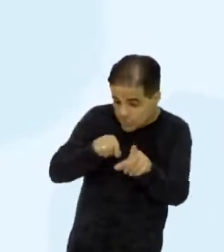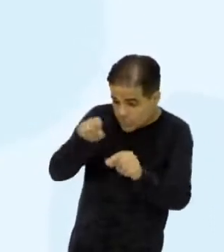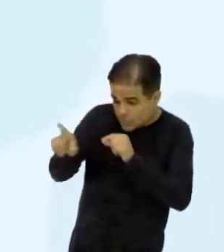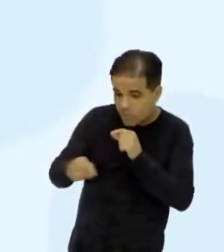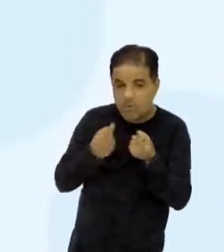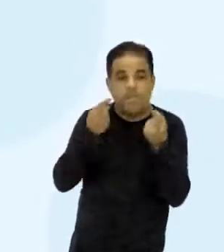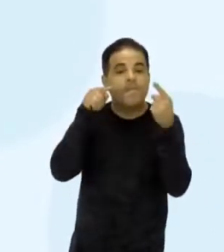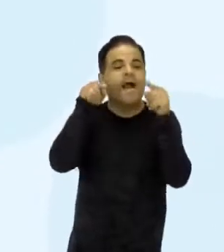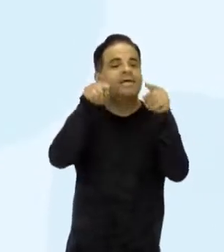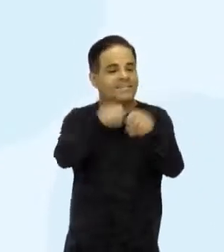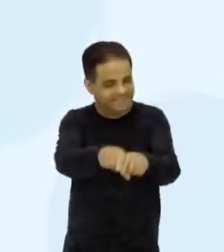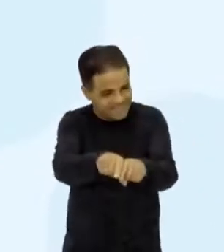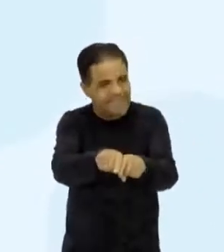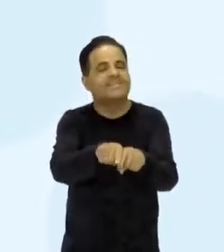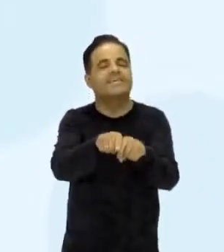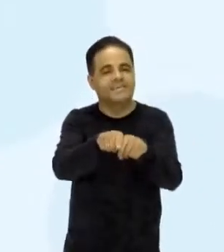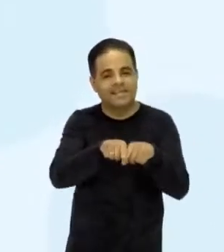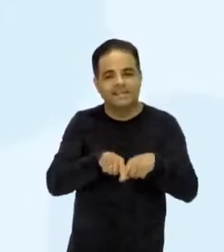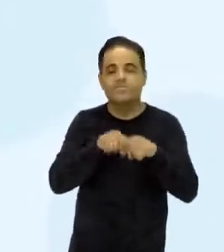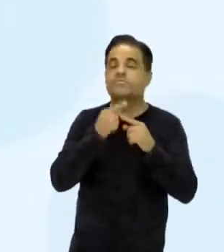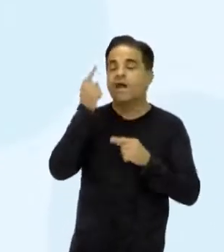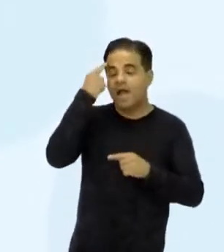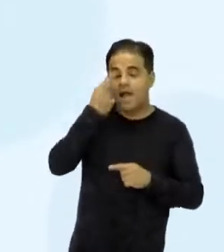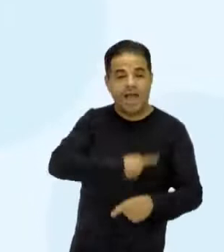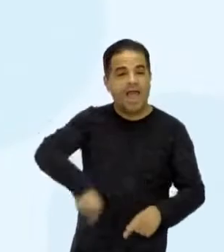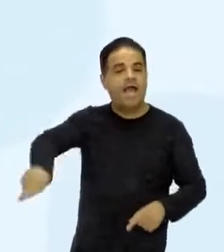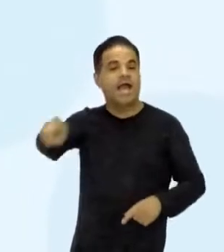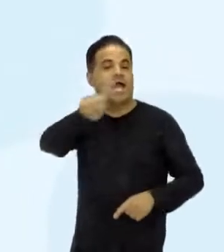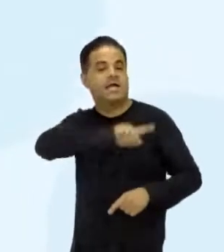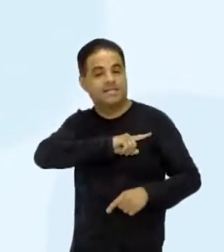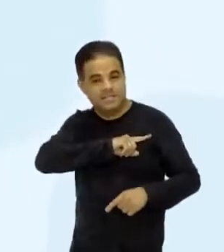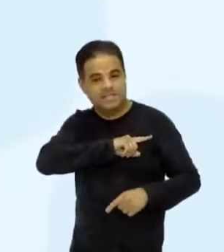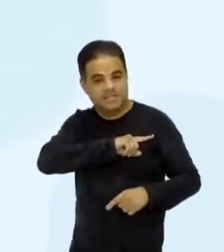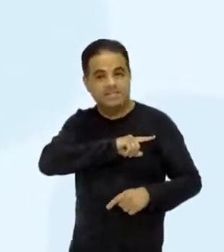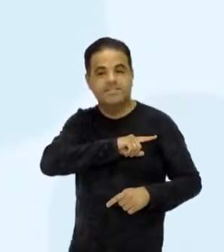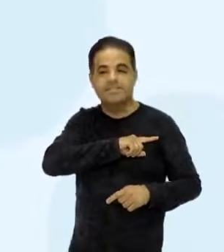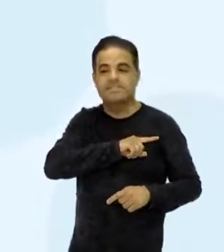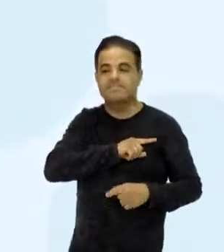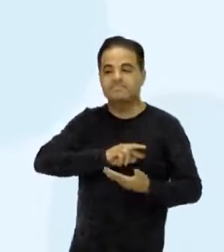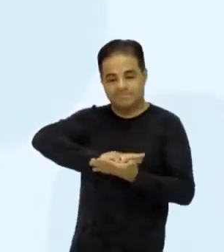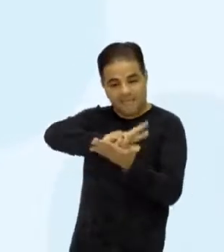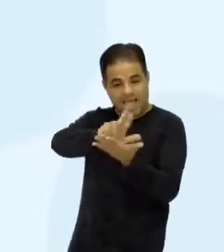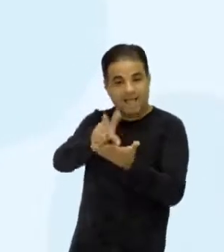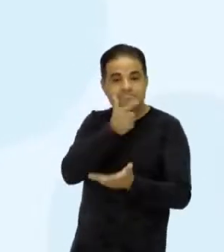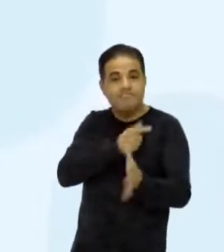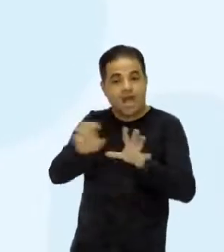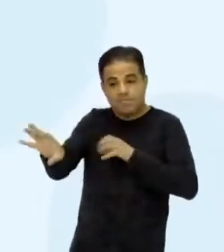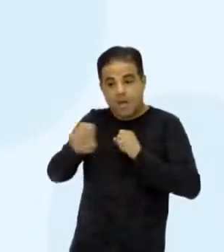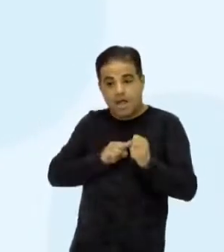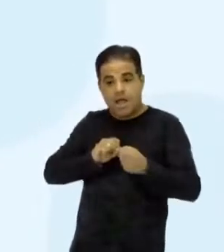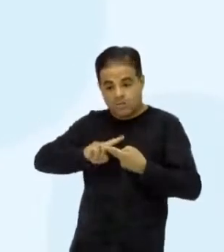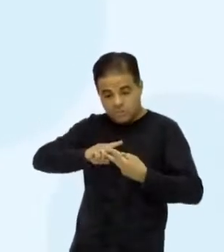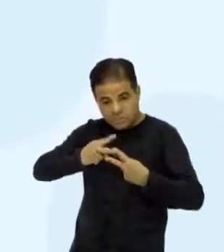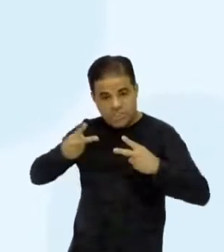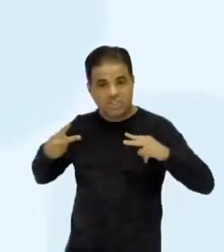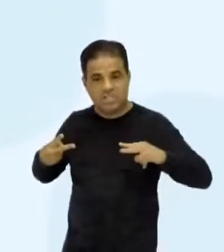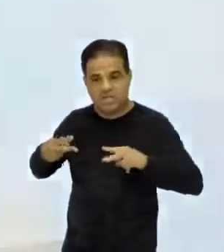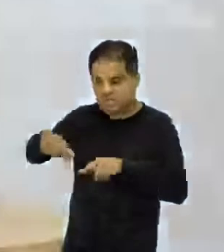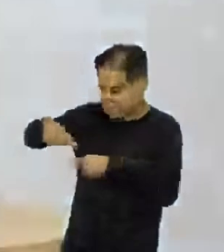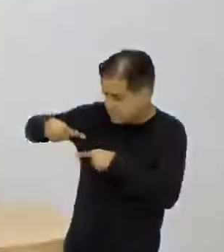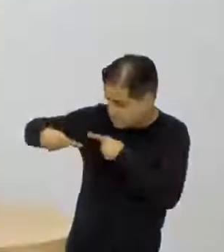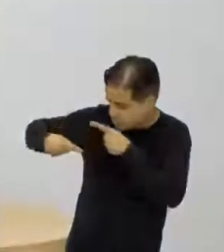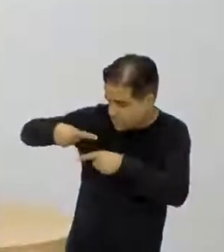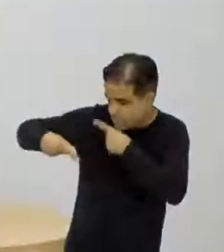dos parceiros. A herança dos caracteres adquiridos, ou seja, quais são os genes que vão ser